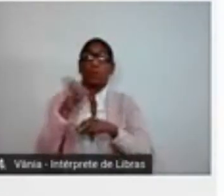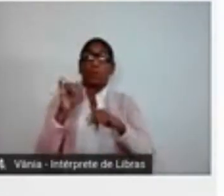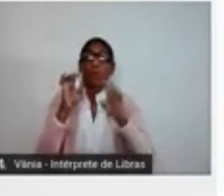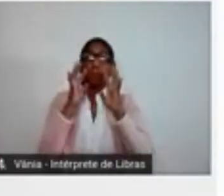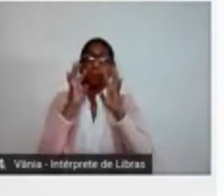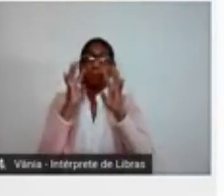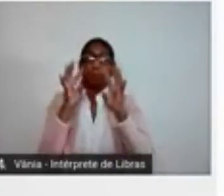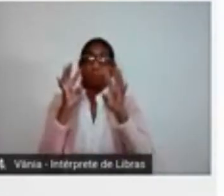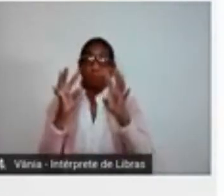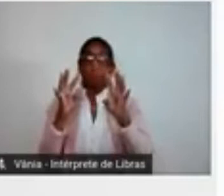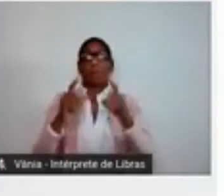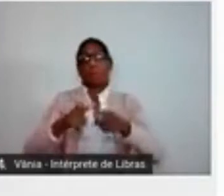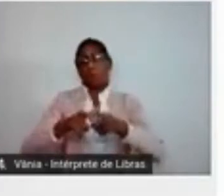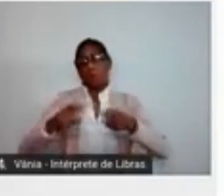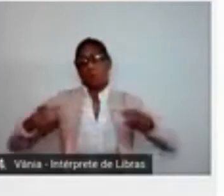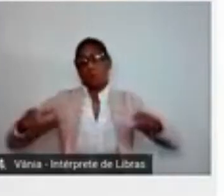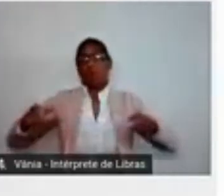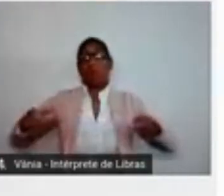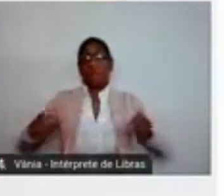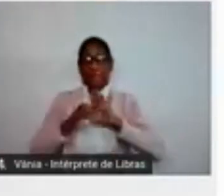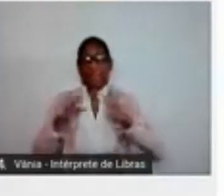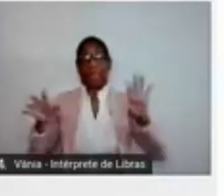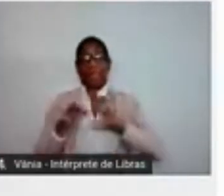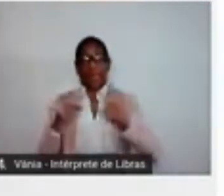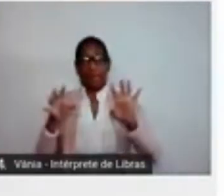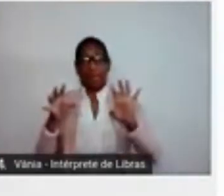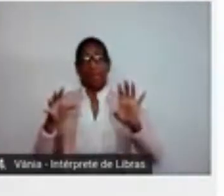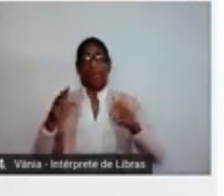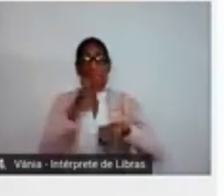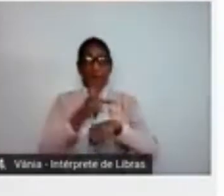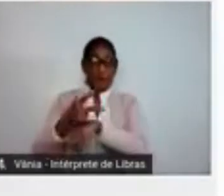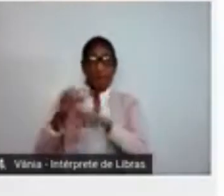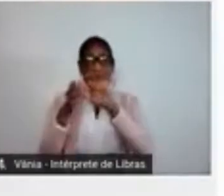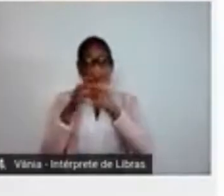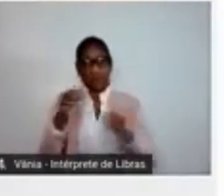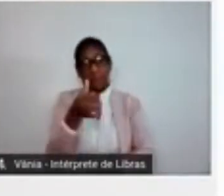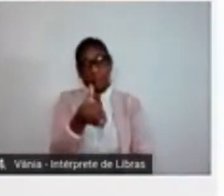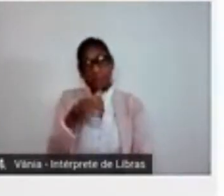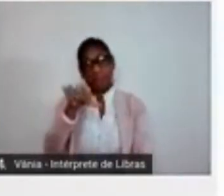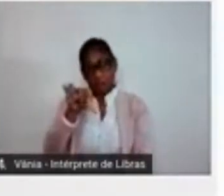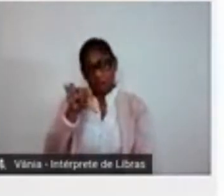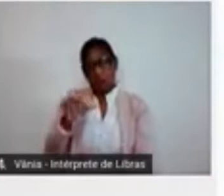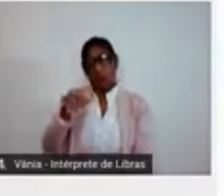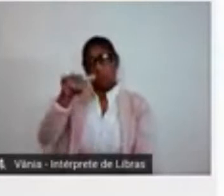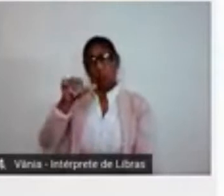região, é o aumento de leitos livres para atender Covid, que tinham sido 69, aumentou para 83 e agora